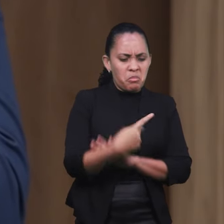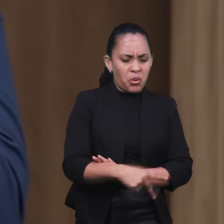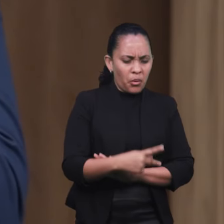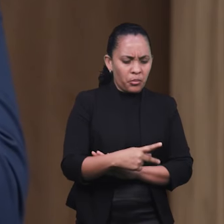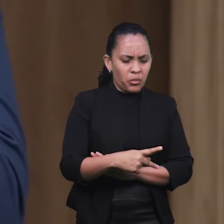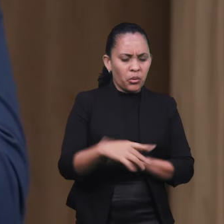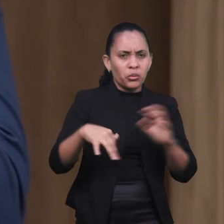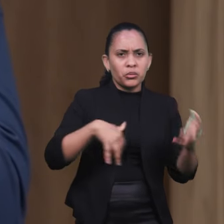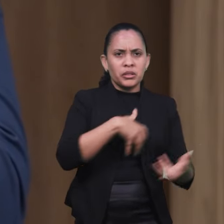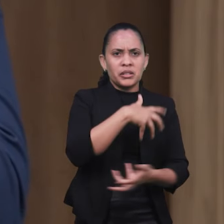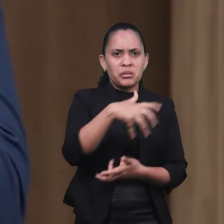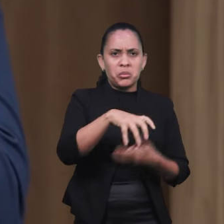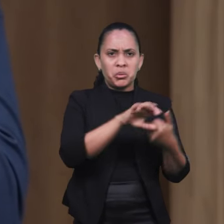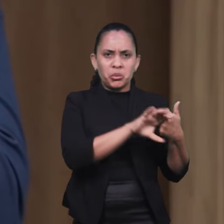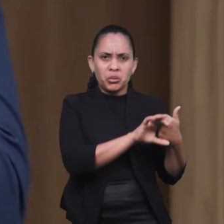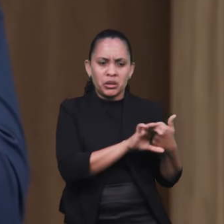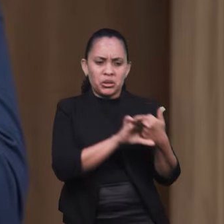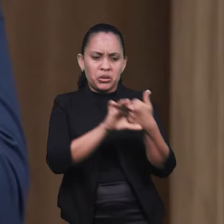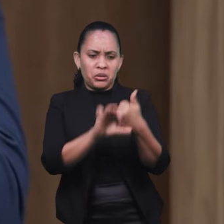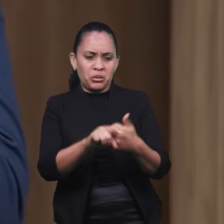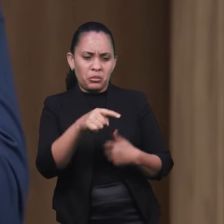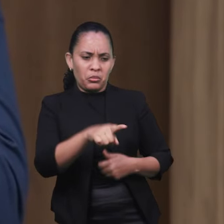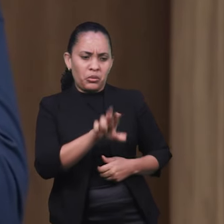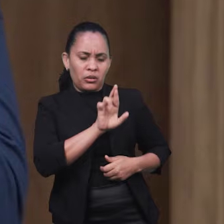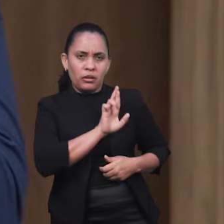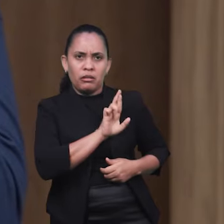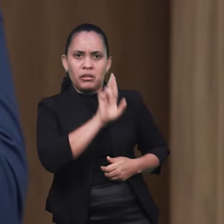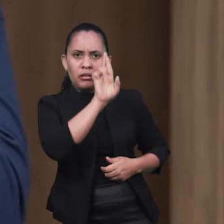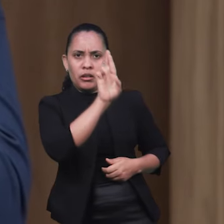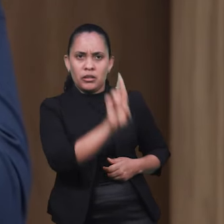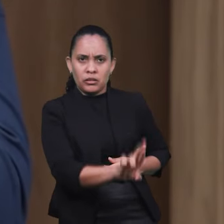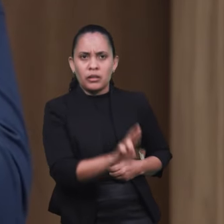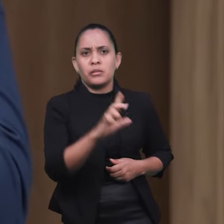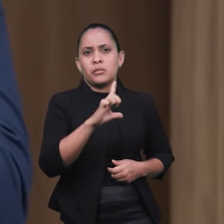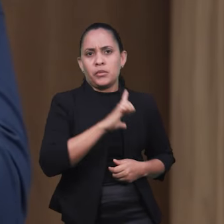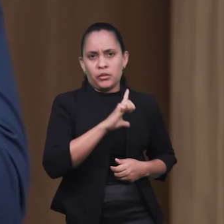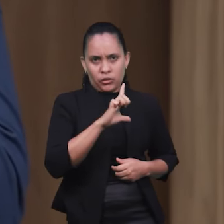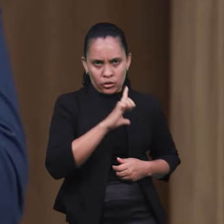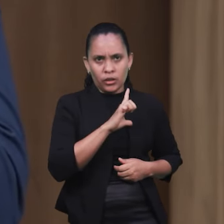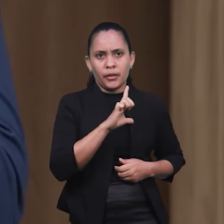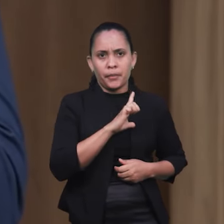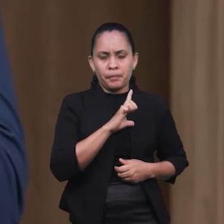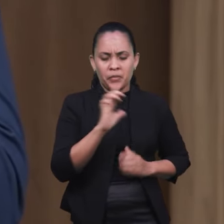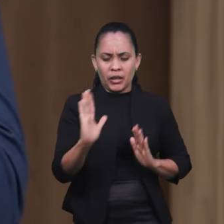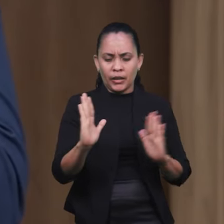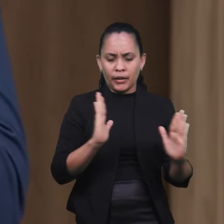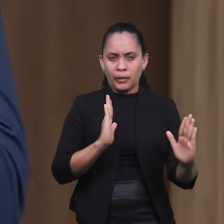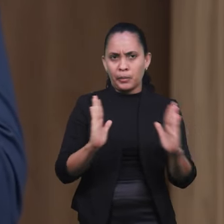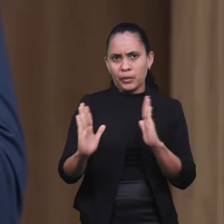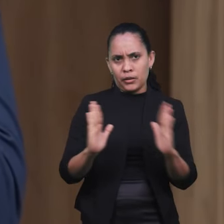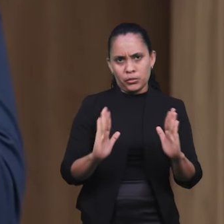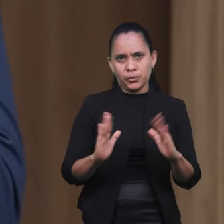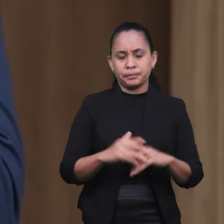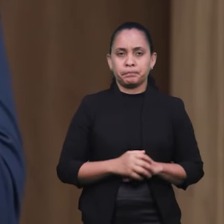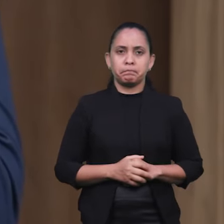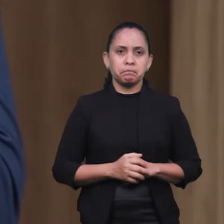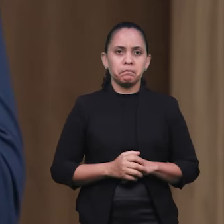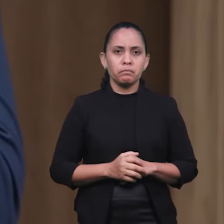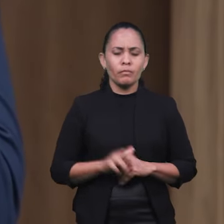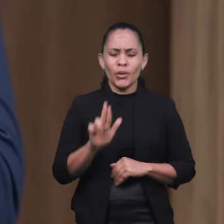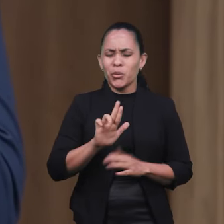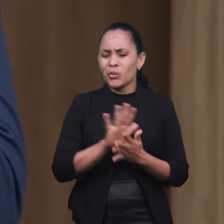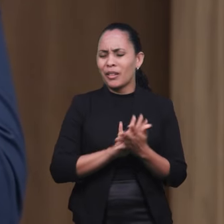nada daquilo que o mundo, que a religião, ou que o cristianismo daquele tempo tinha para